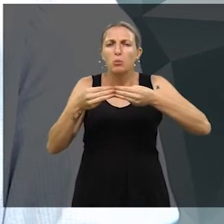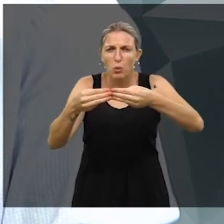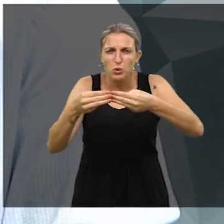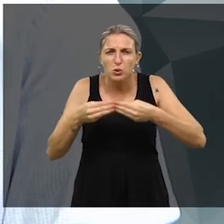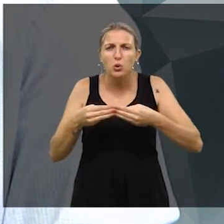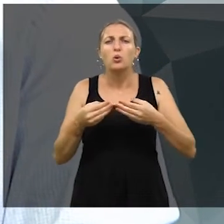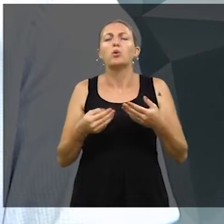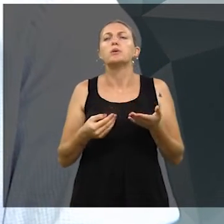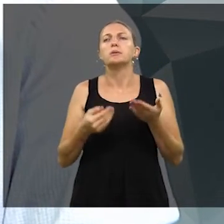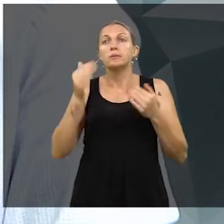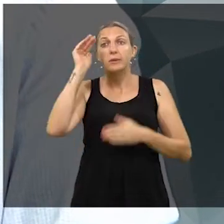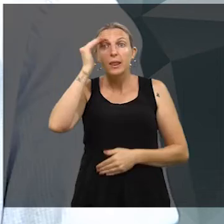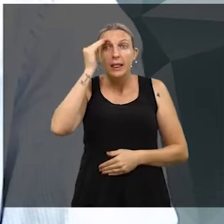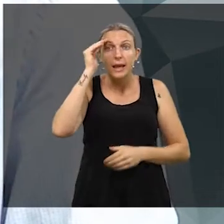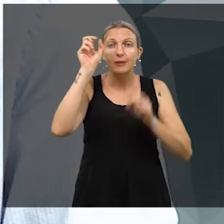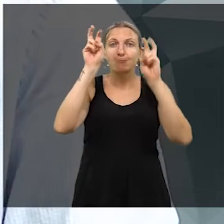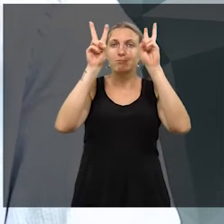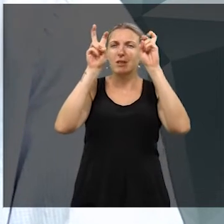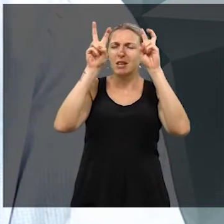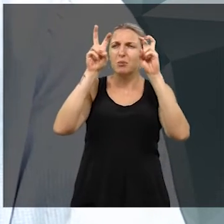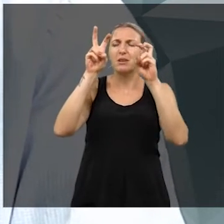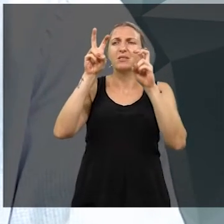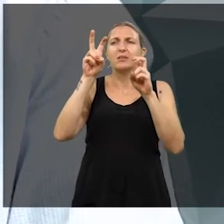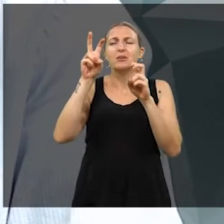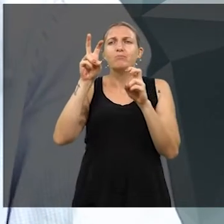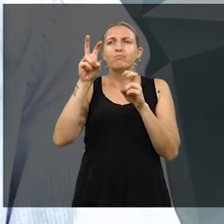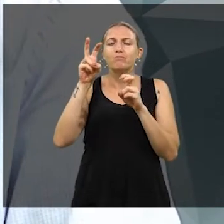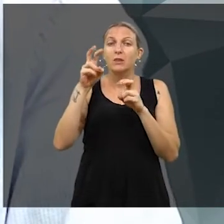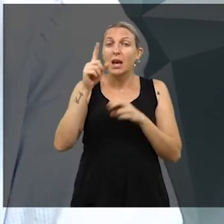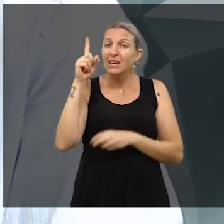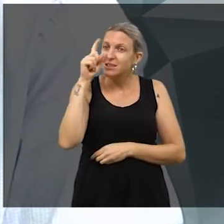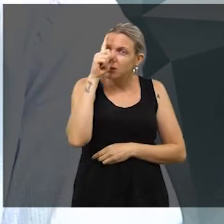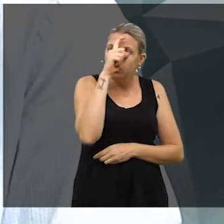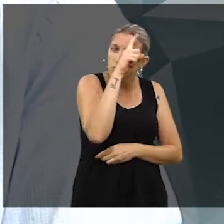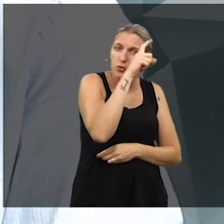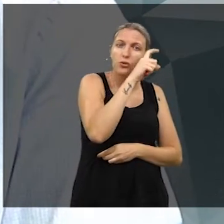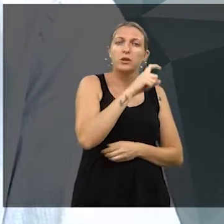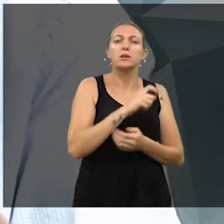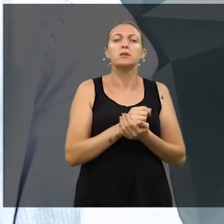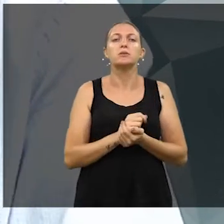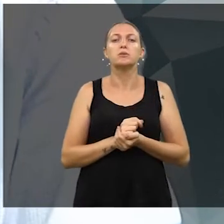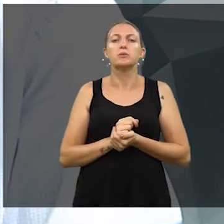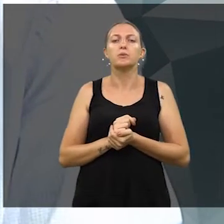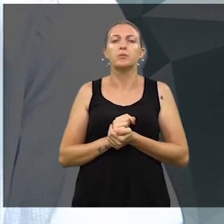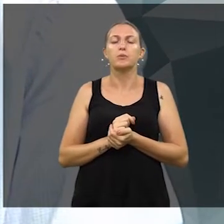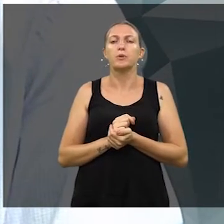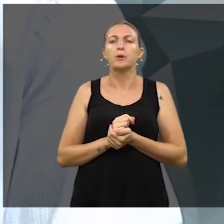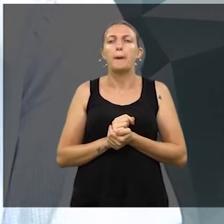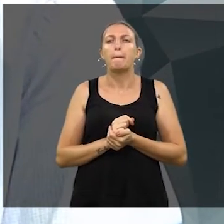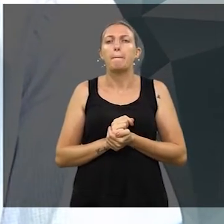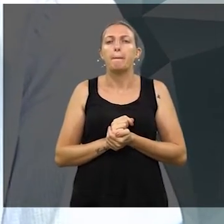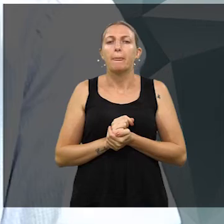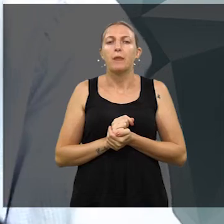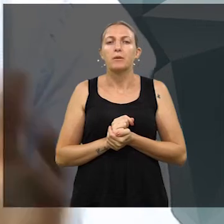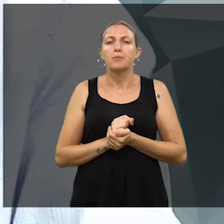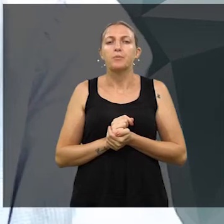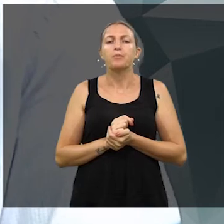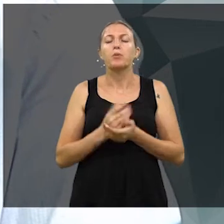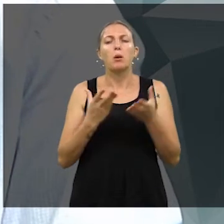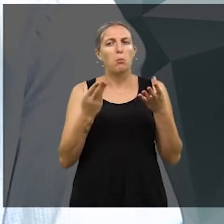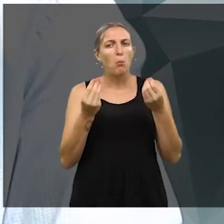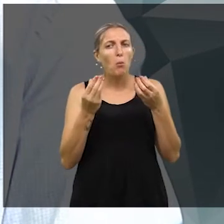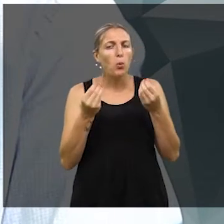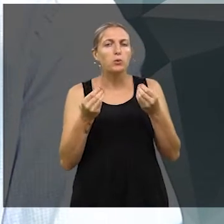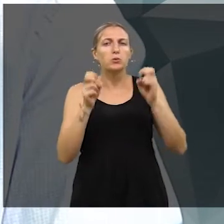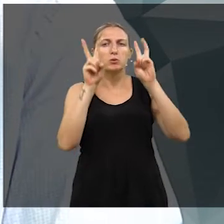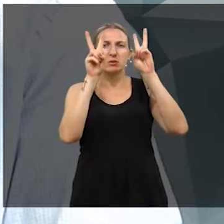que é um tema que mexe com a sociedade, que mexe com o bolso da sociedade e que a gente procurou fazer um bom debate. Então muitos